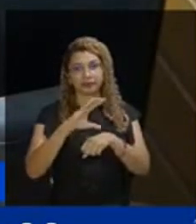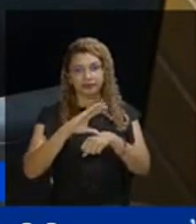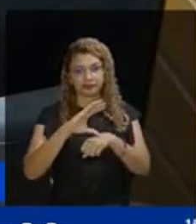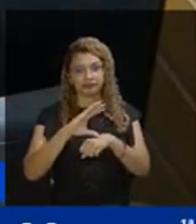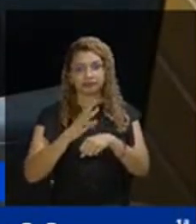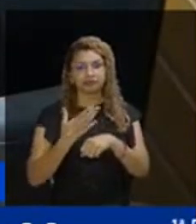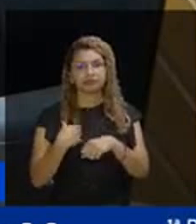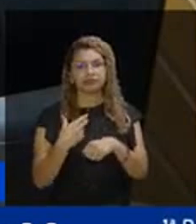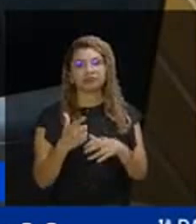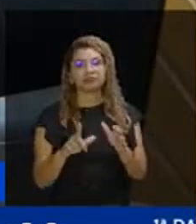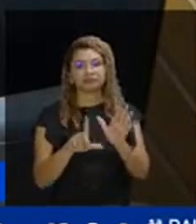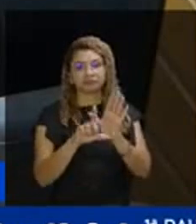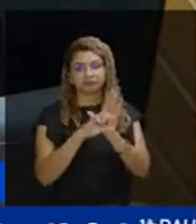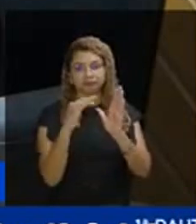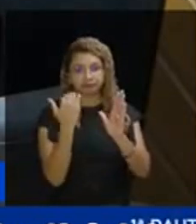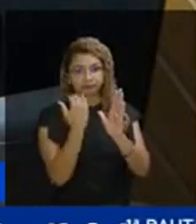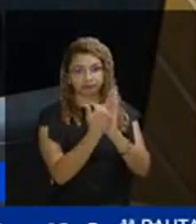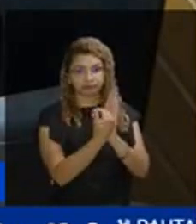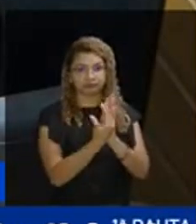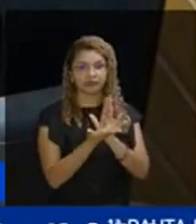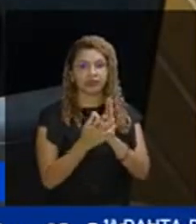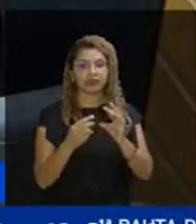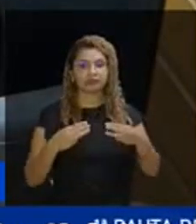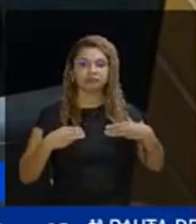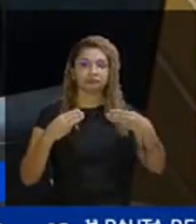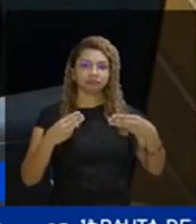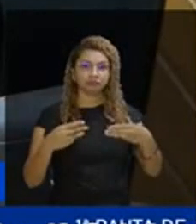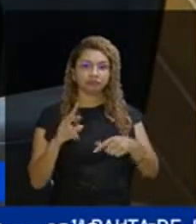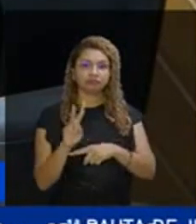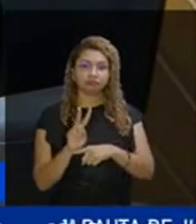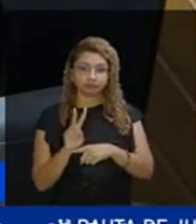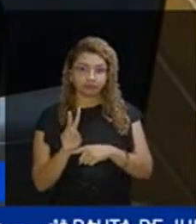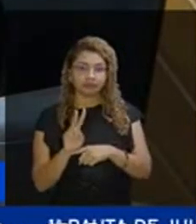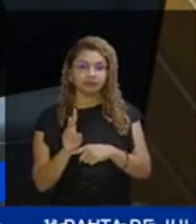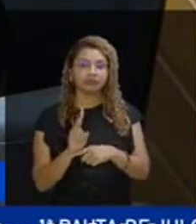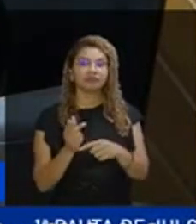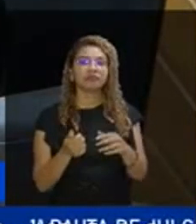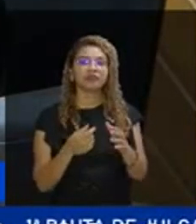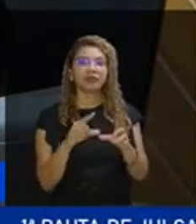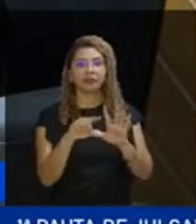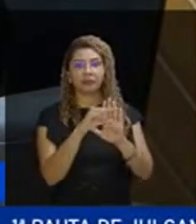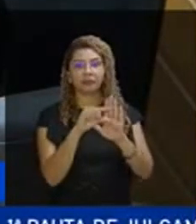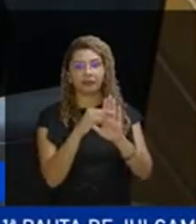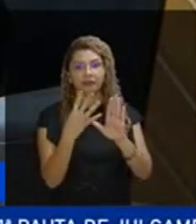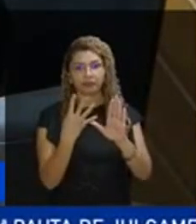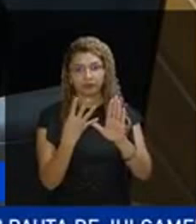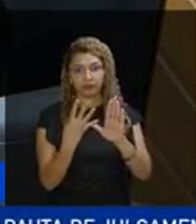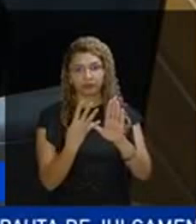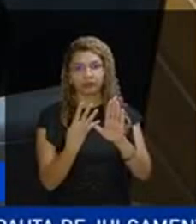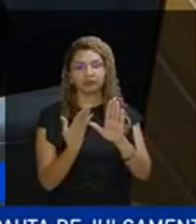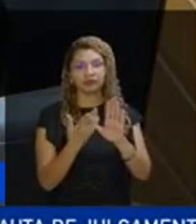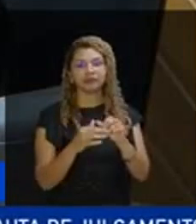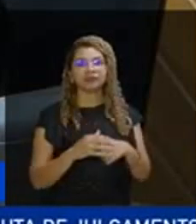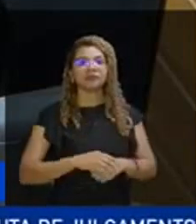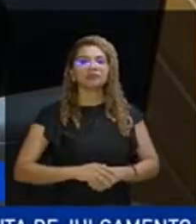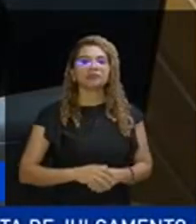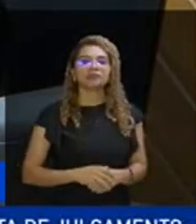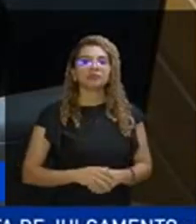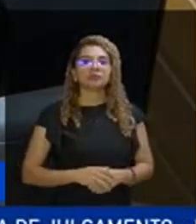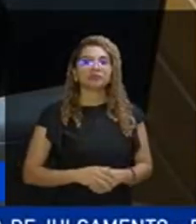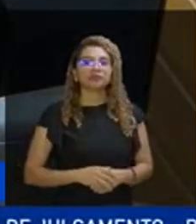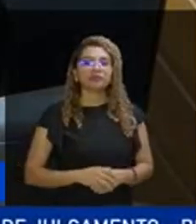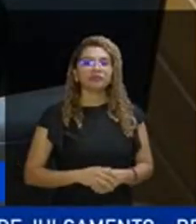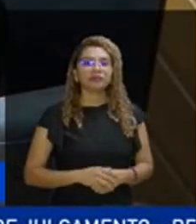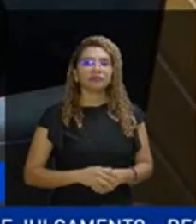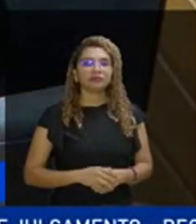expressa determinação legal da oitiva da Fazenda Pública prevista no parágrafo 4º do artigo 40 da Lei 6830 de 1980.